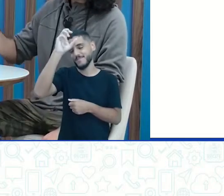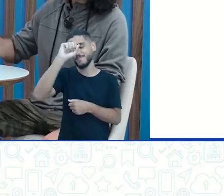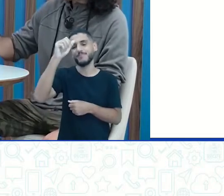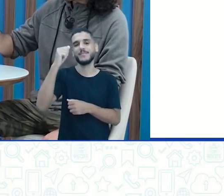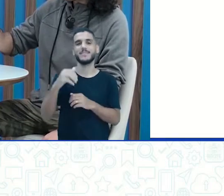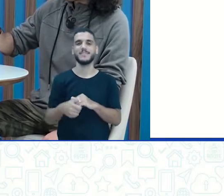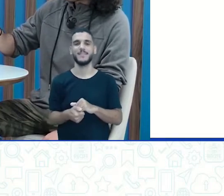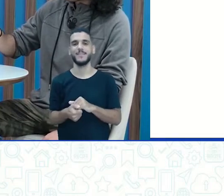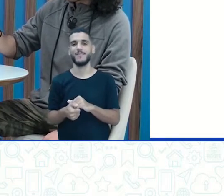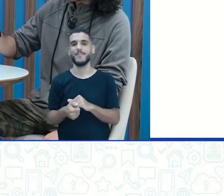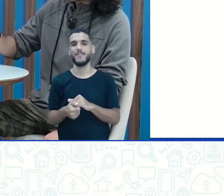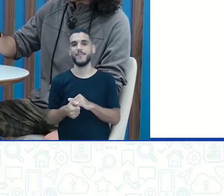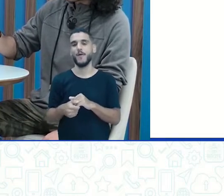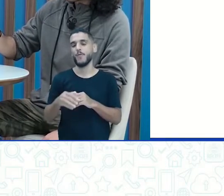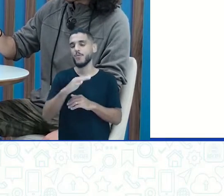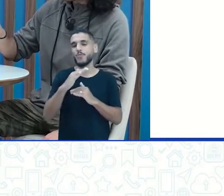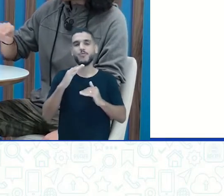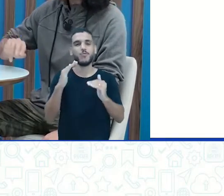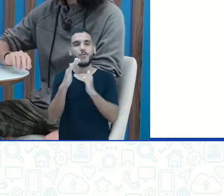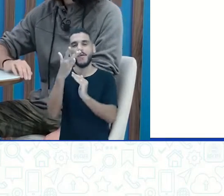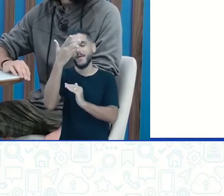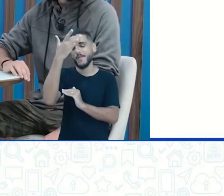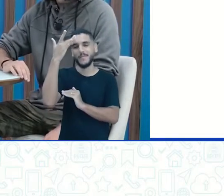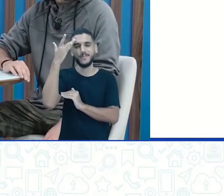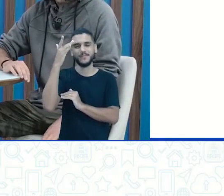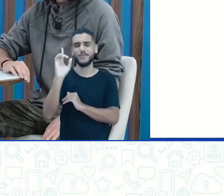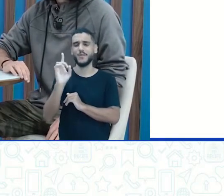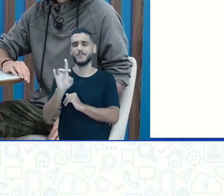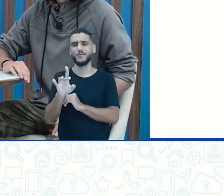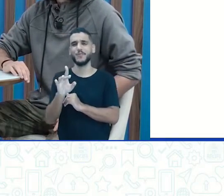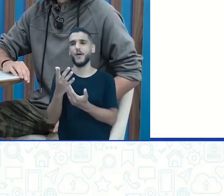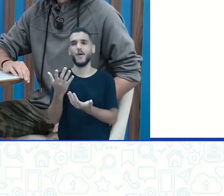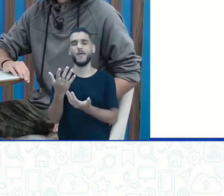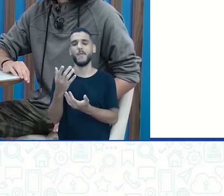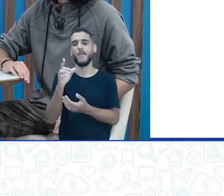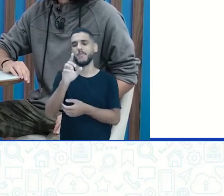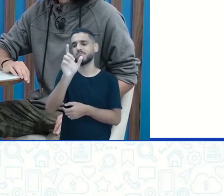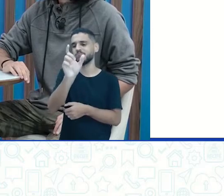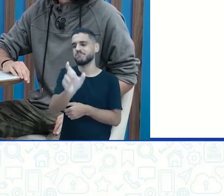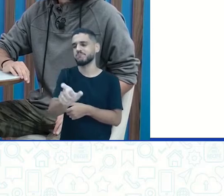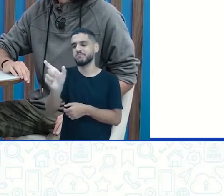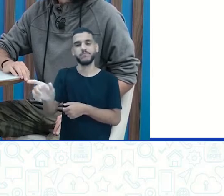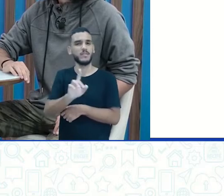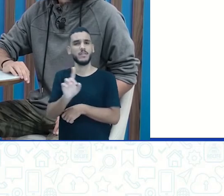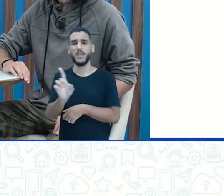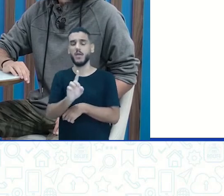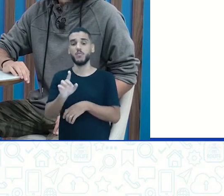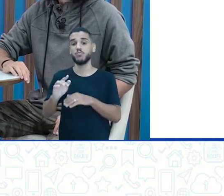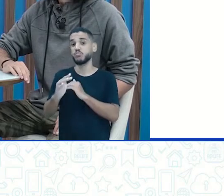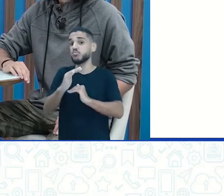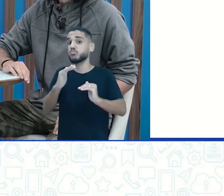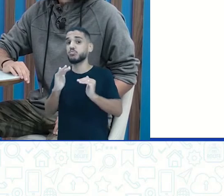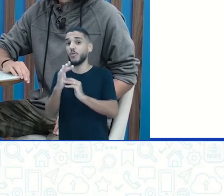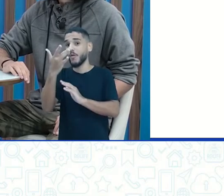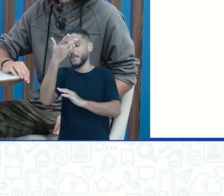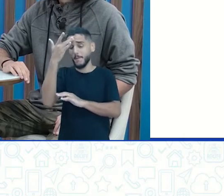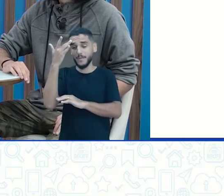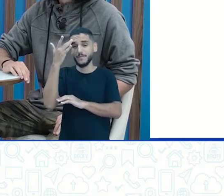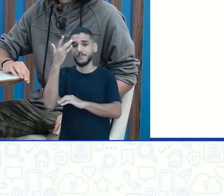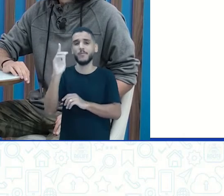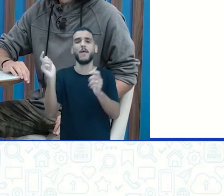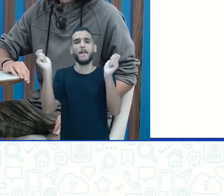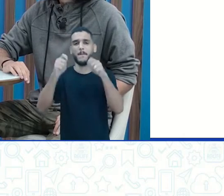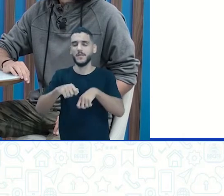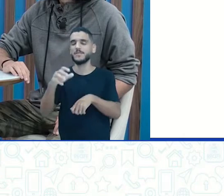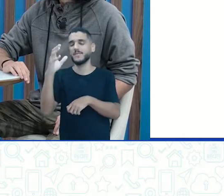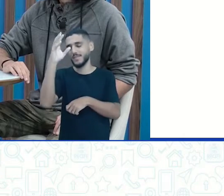para todos, não só para algumas pessoas, mas todos. Então,